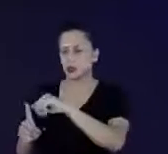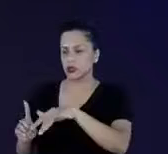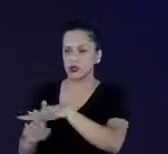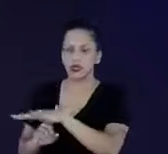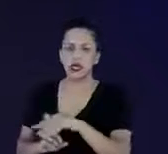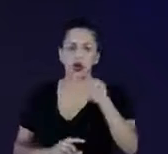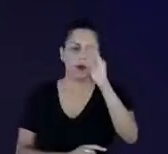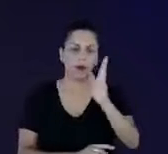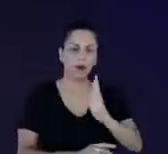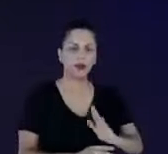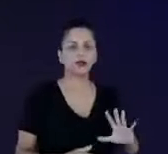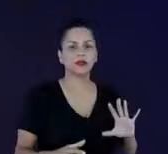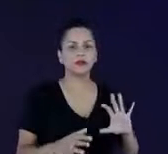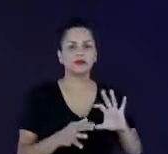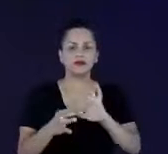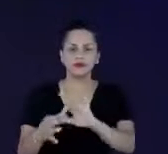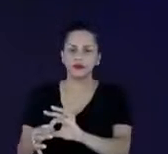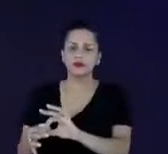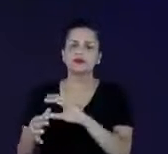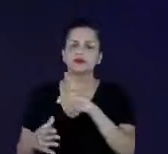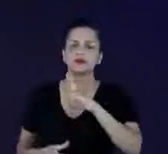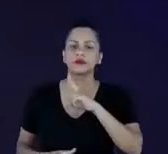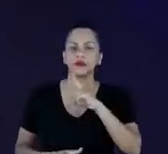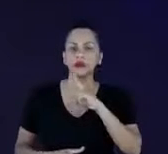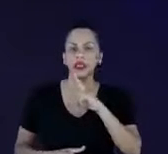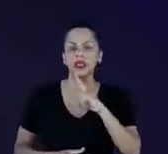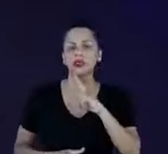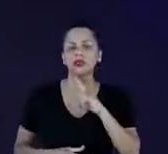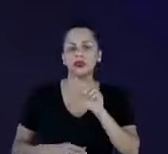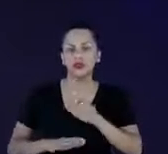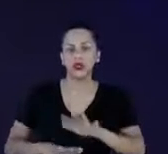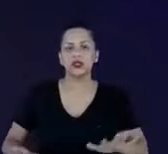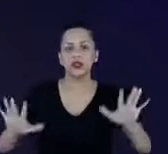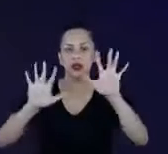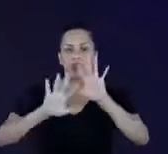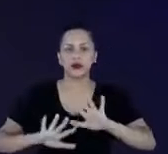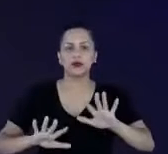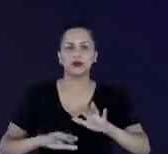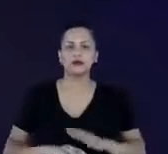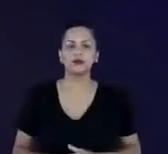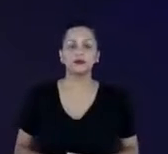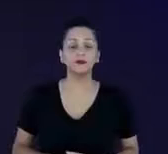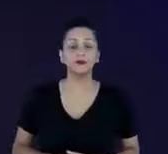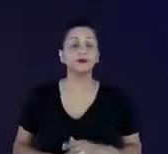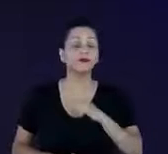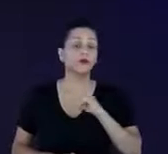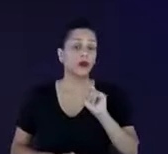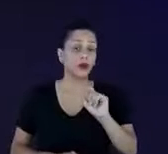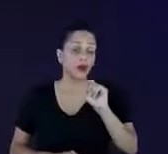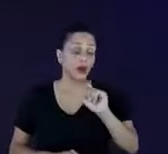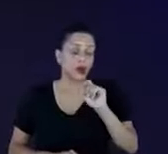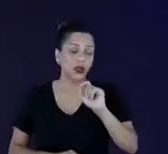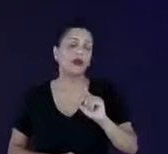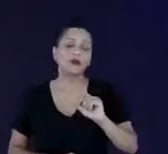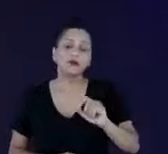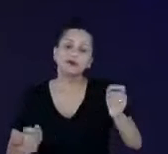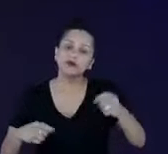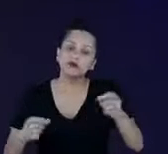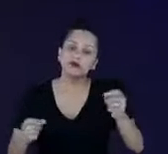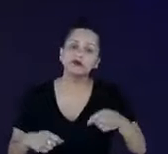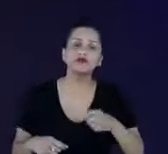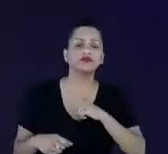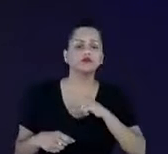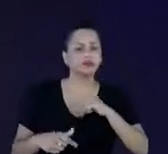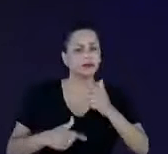mundo em desenvolvimento de forma geral né É E essas experiências atores para a gente aqui muitas vezes elas precisam realmente